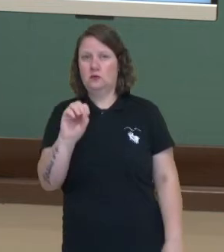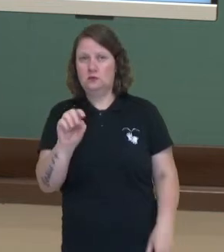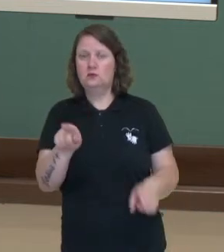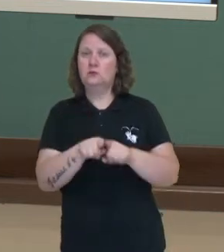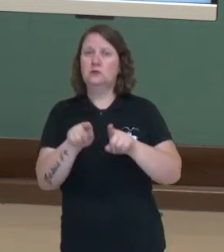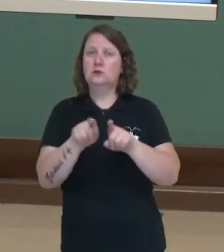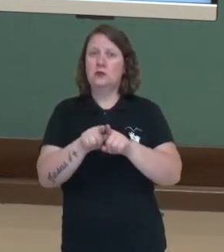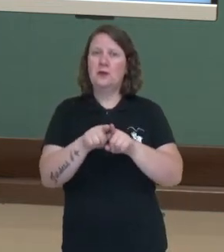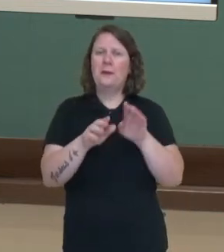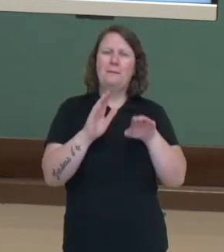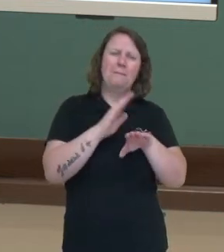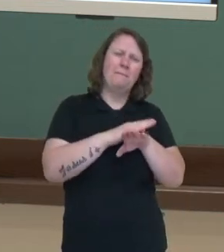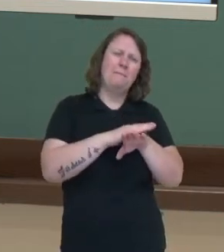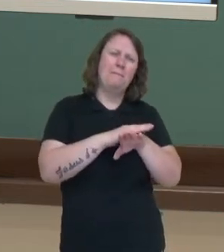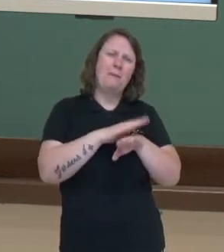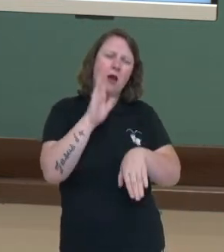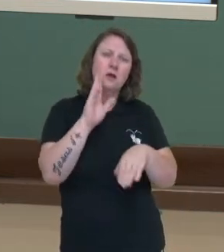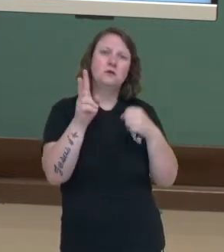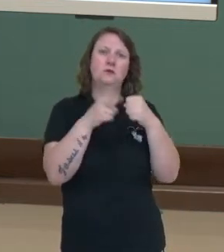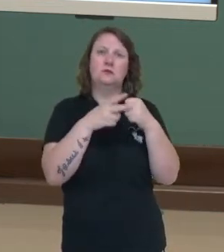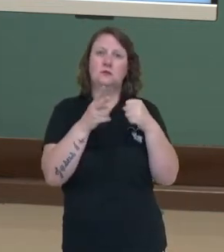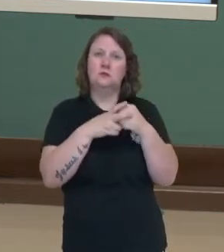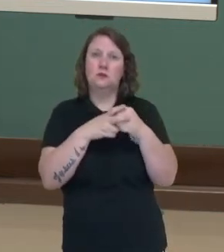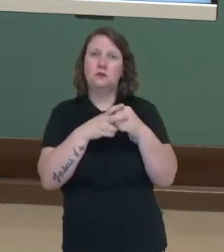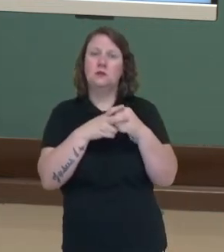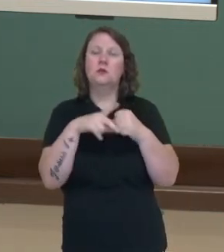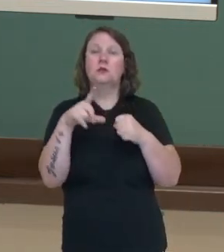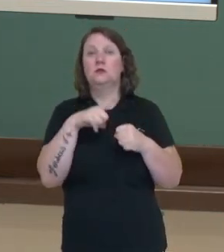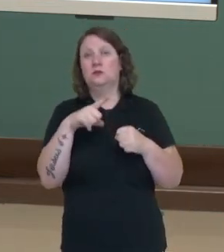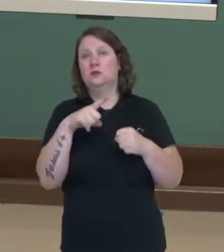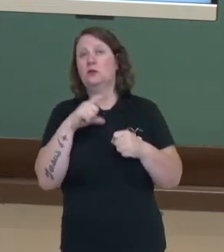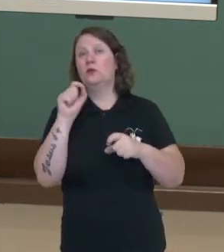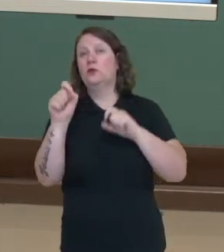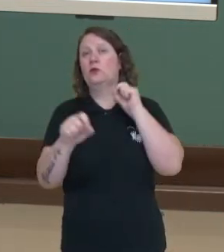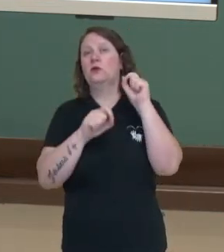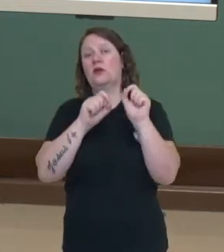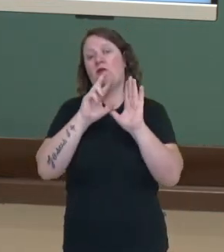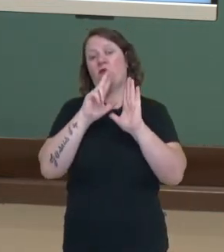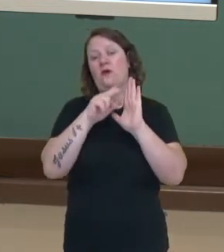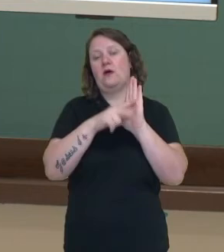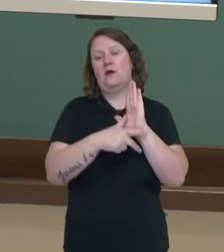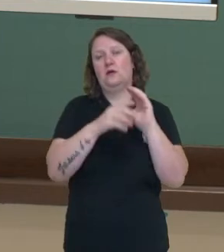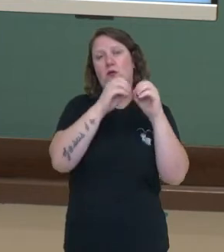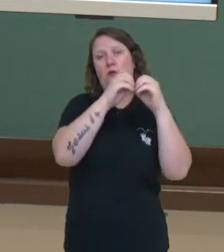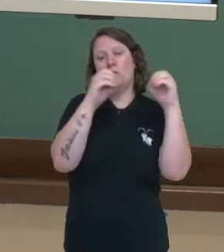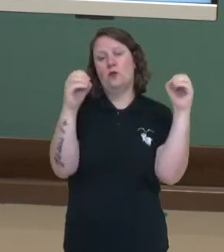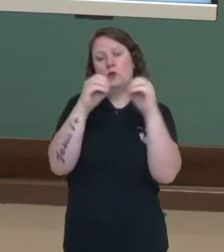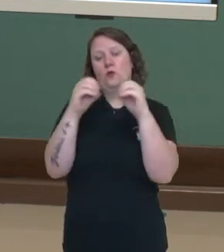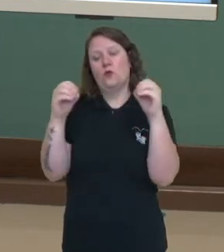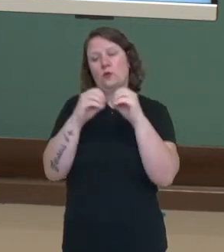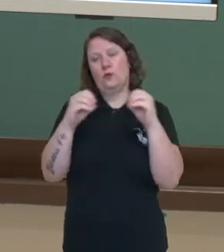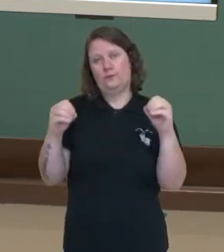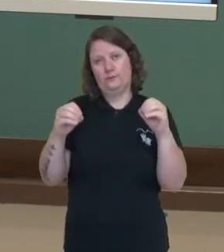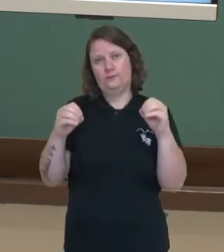tenho mais de um verbo, mais de uma locução, eu tenho várias orações. Assim, nós contamos as